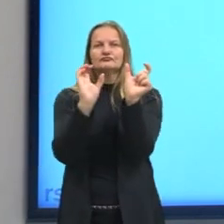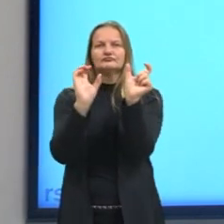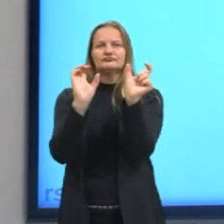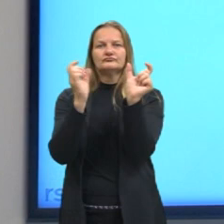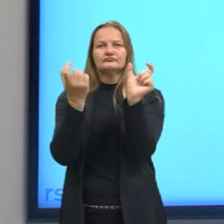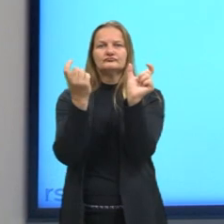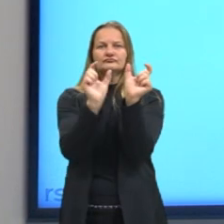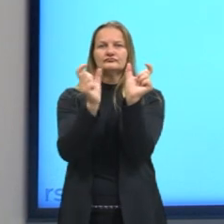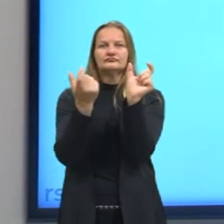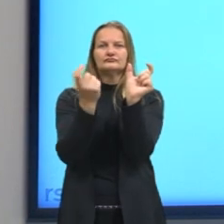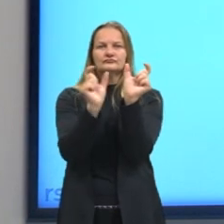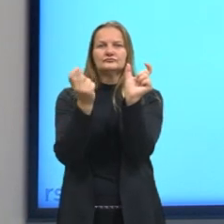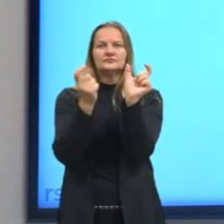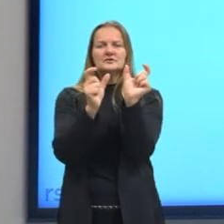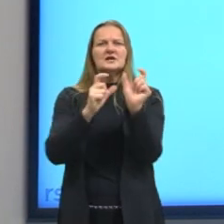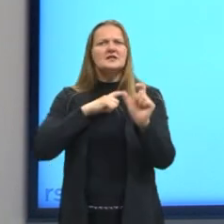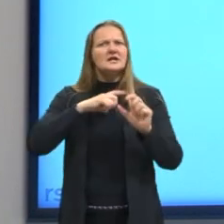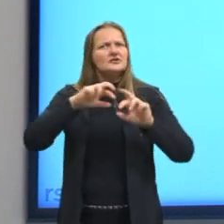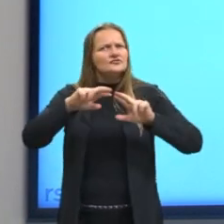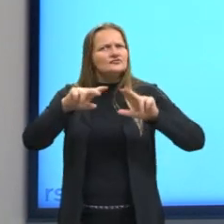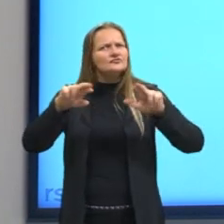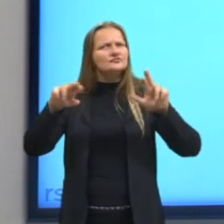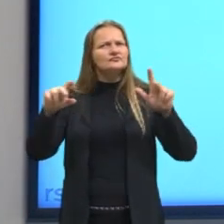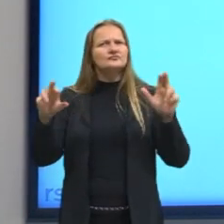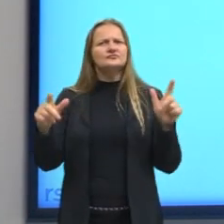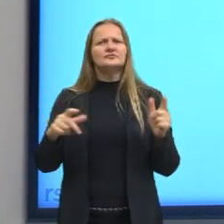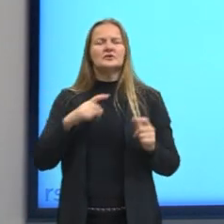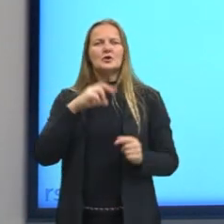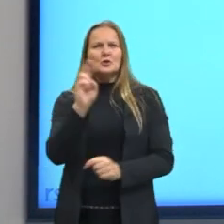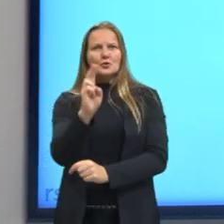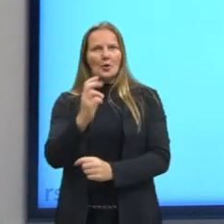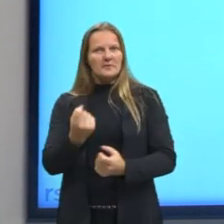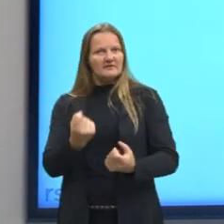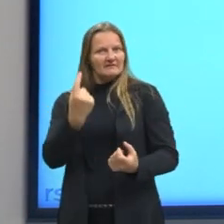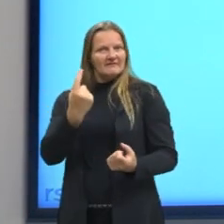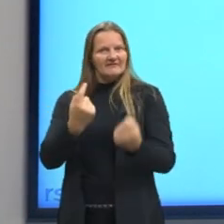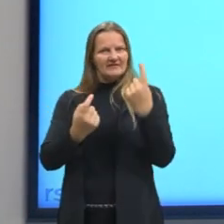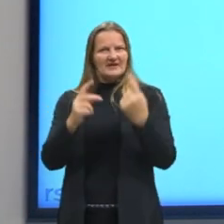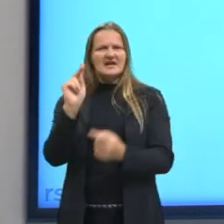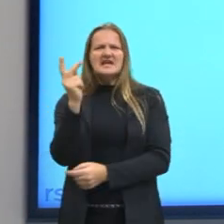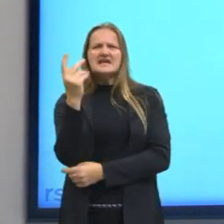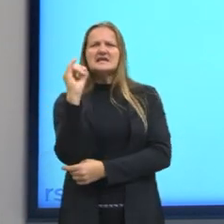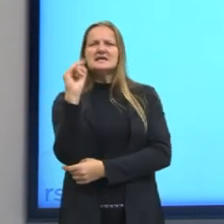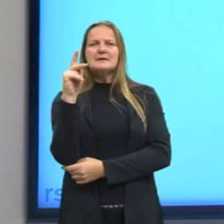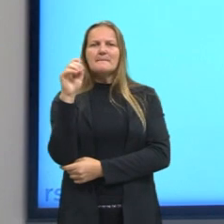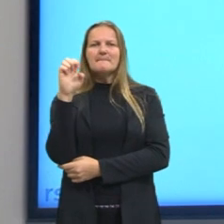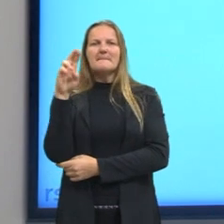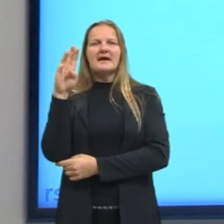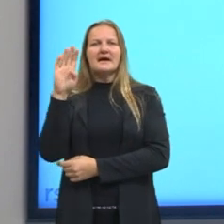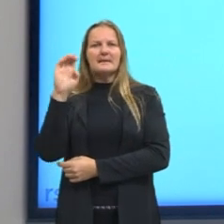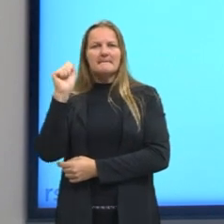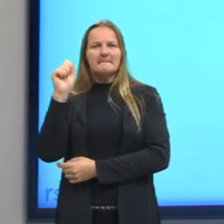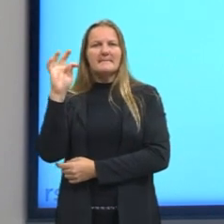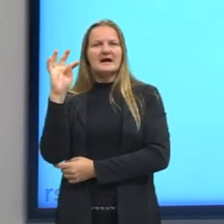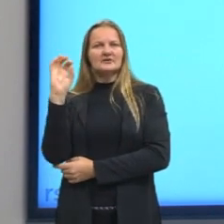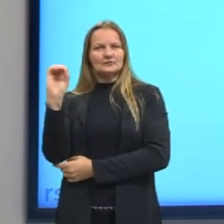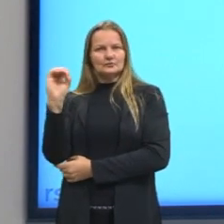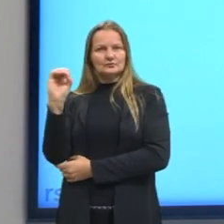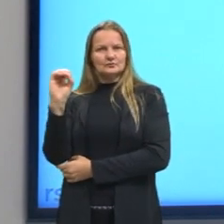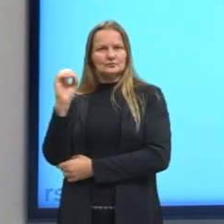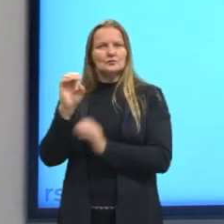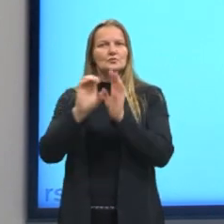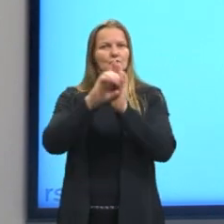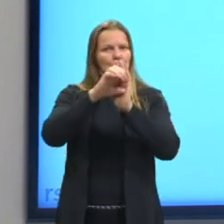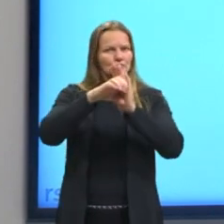vocês vão ver que elas têm várias delas tem homens assim mais exóticos Tá mas quero definição vai nos ajudar a